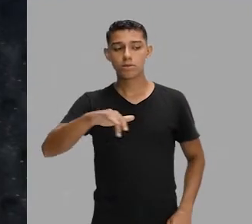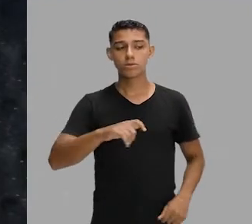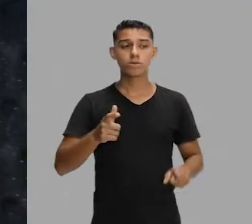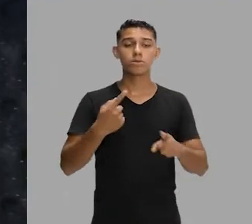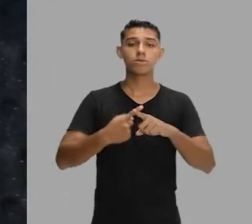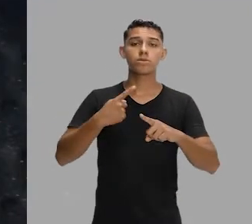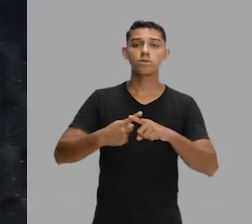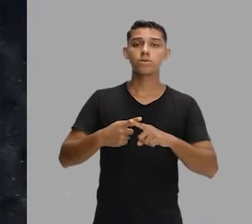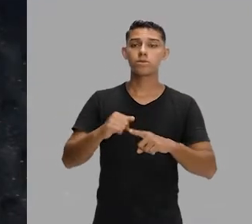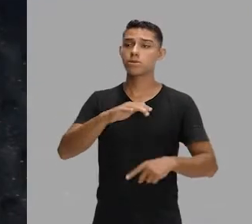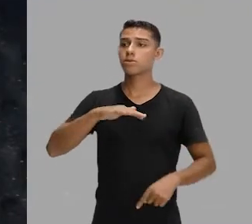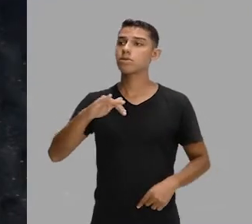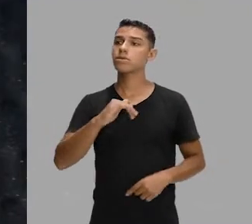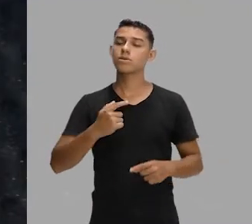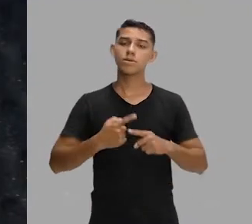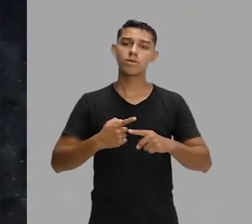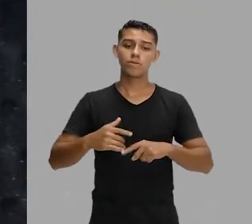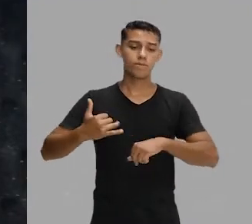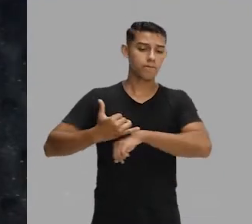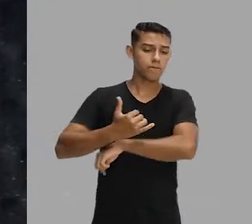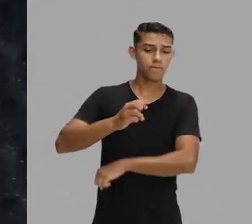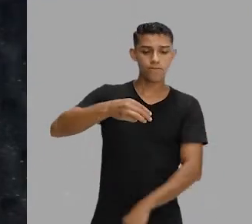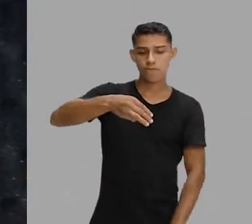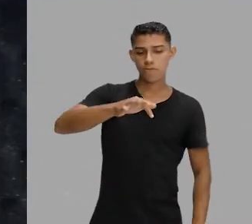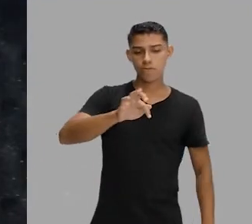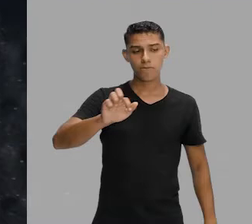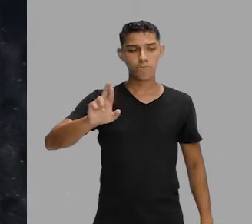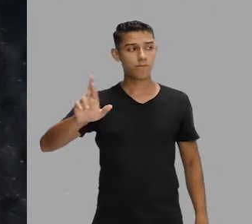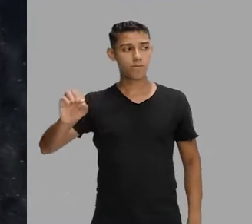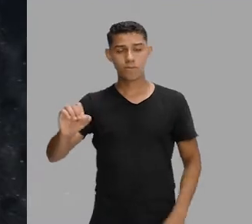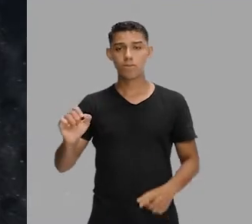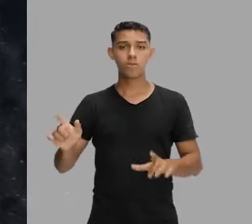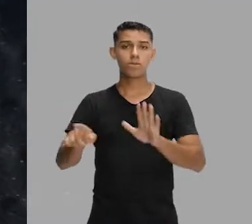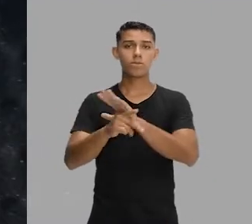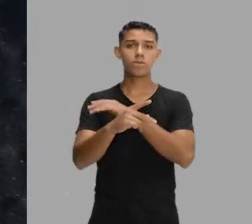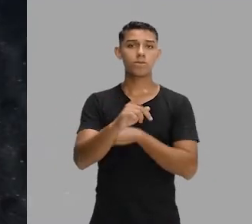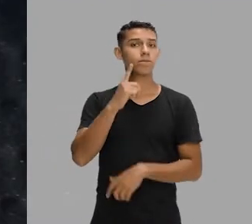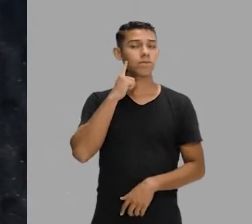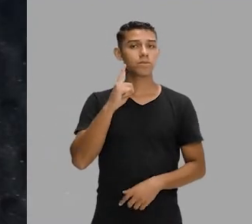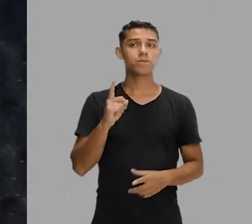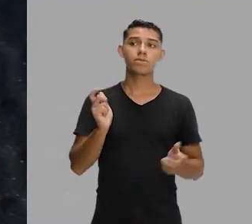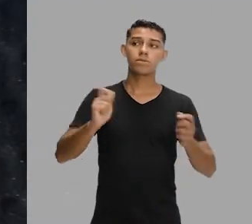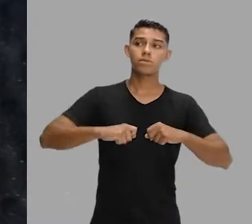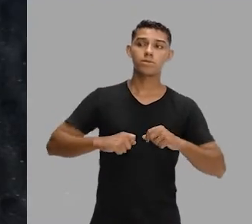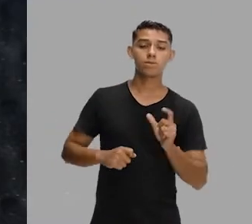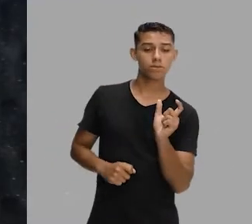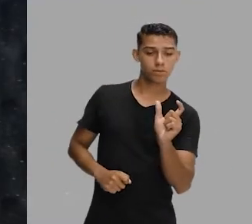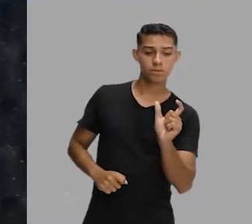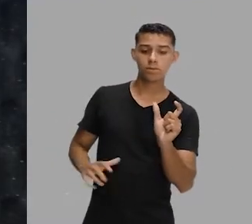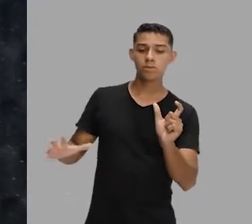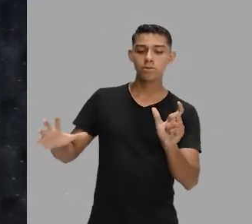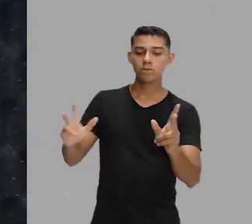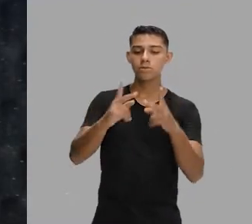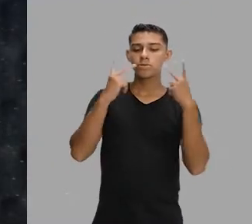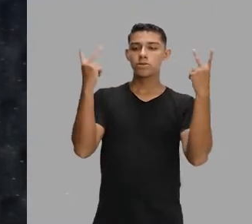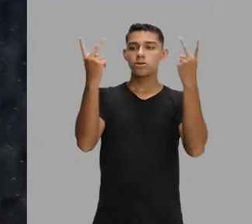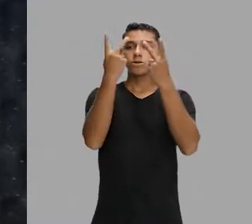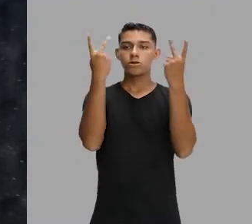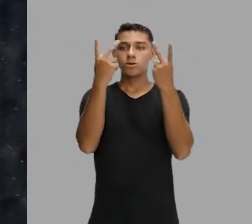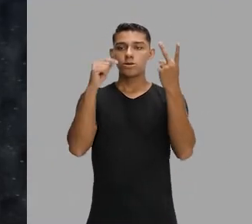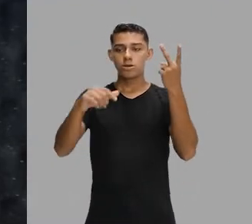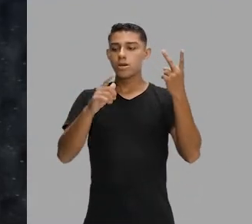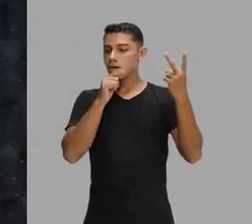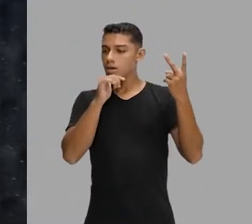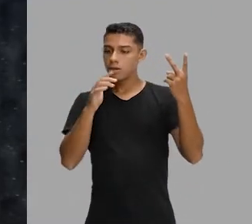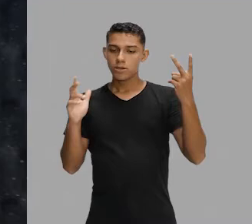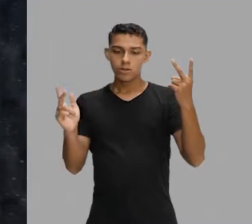Porque o ferro em contato com a água e com o ar atmosférico, o ferro irá